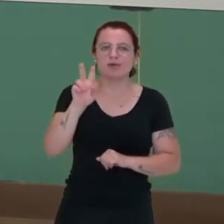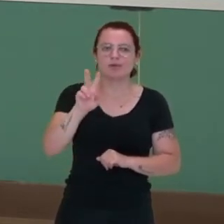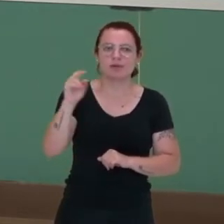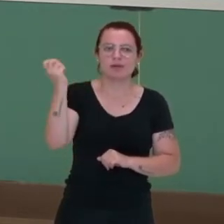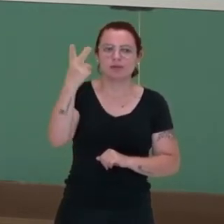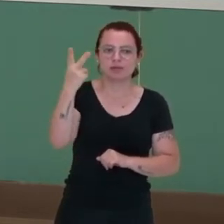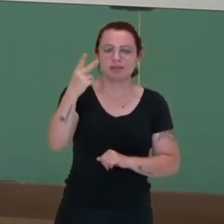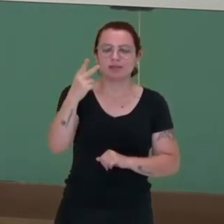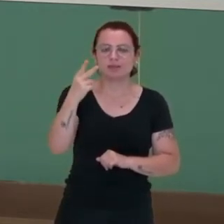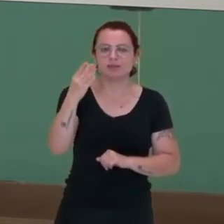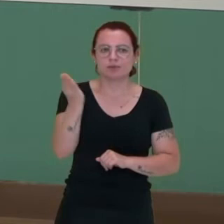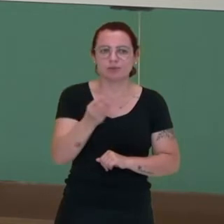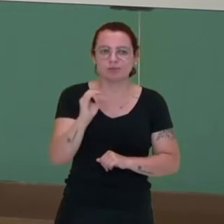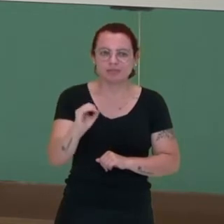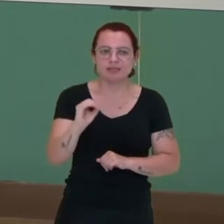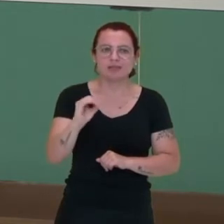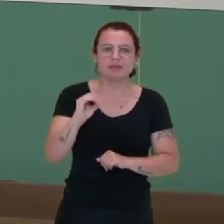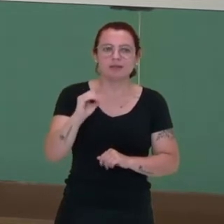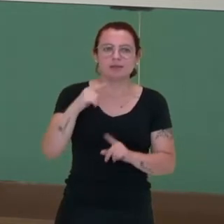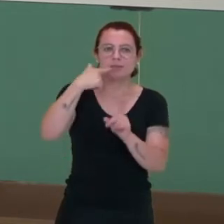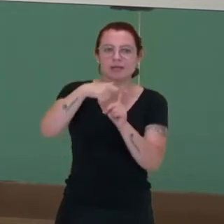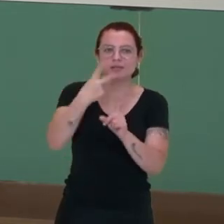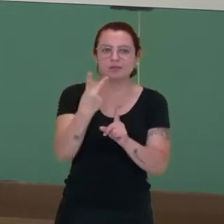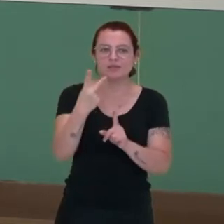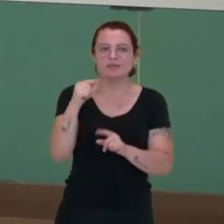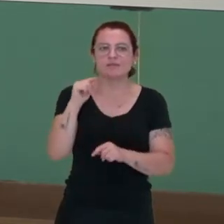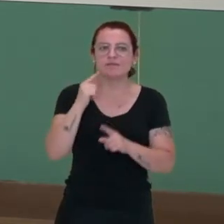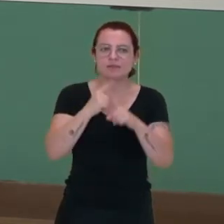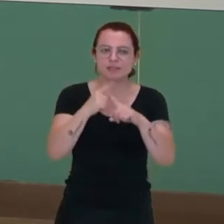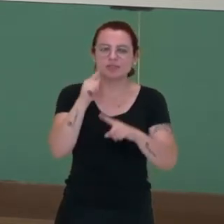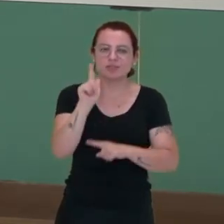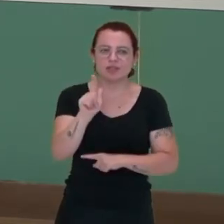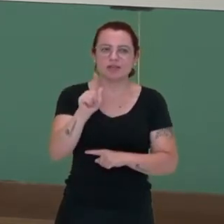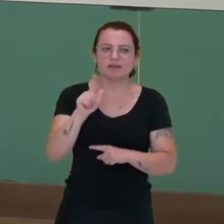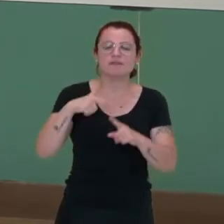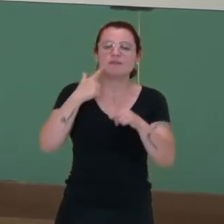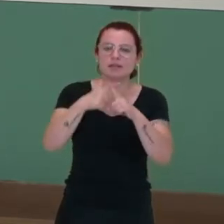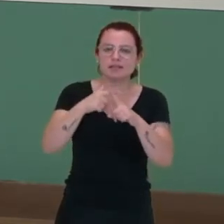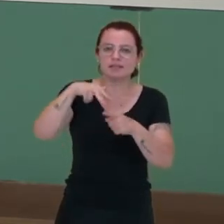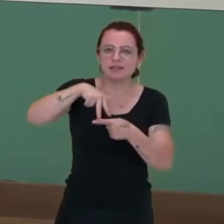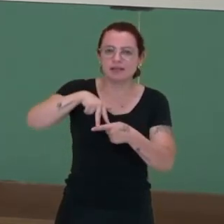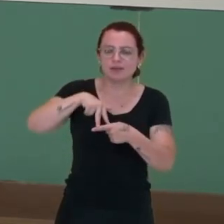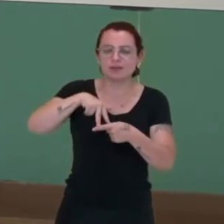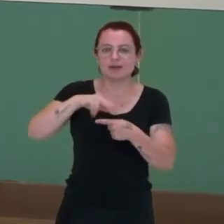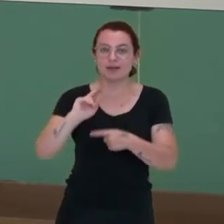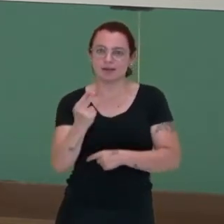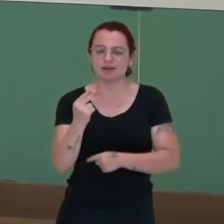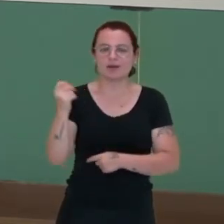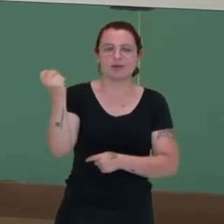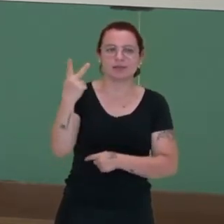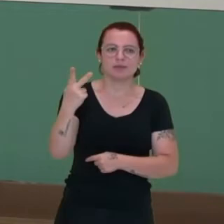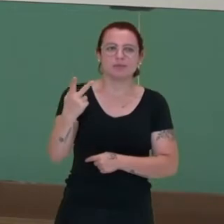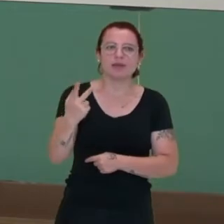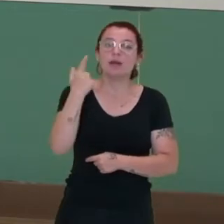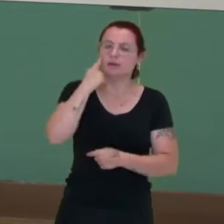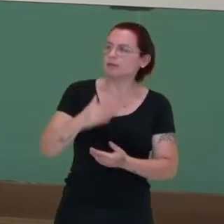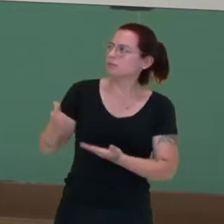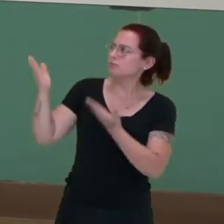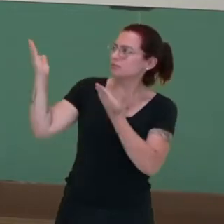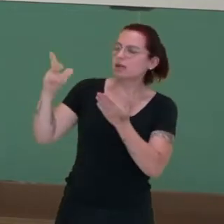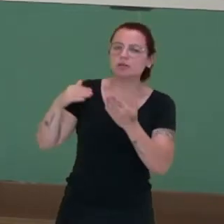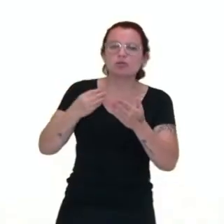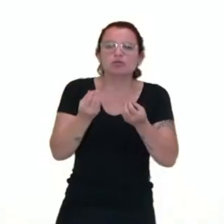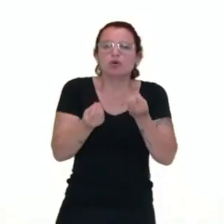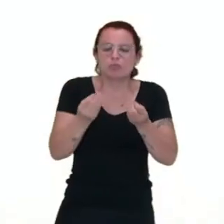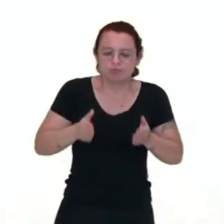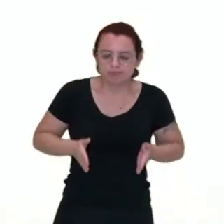2 vezes G vezes delta H. Certo? E aqui tem a questão do sentido da trajetória. Então, o que que acontece?